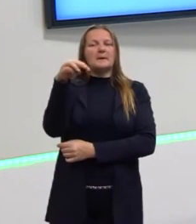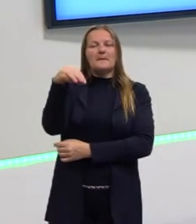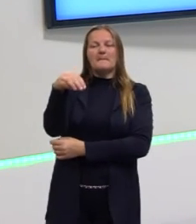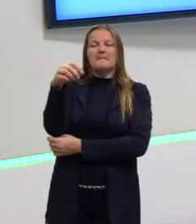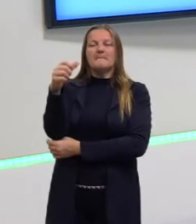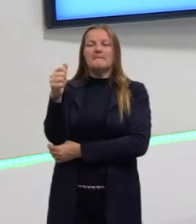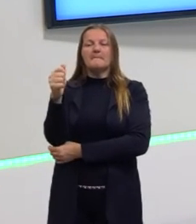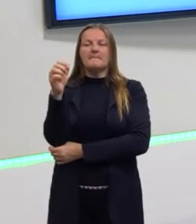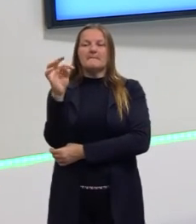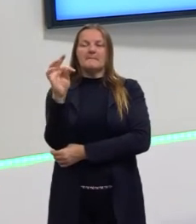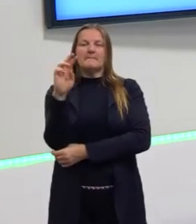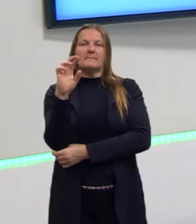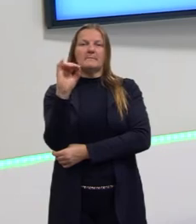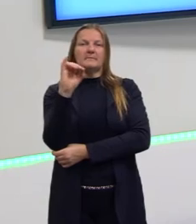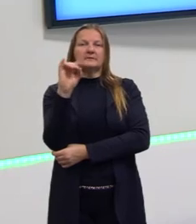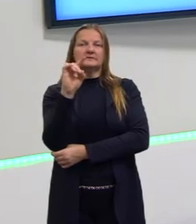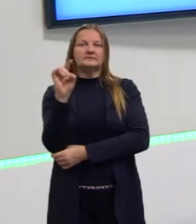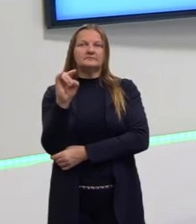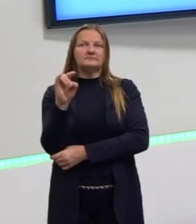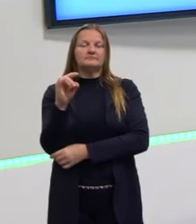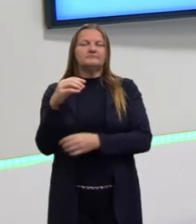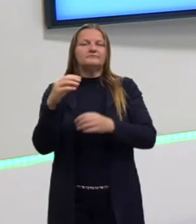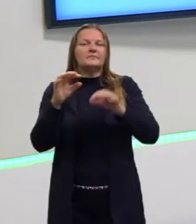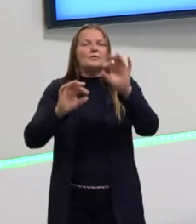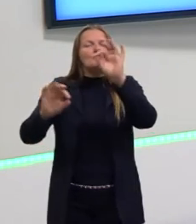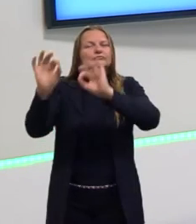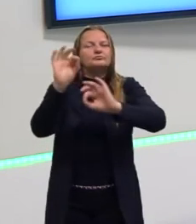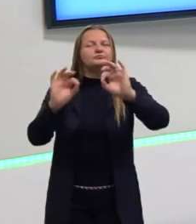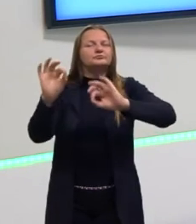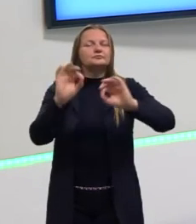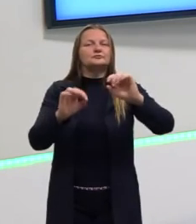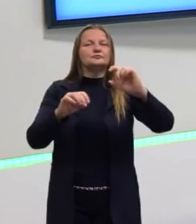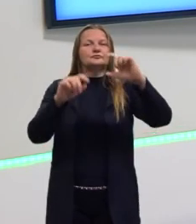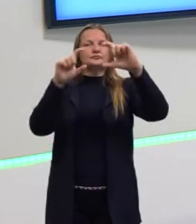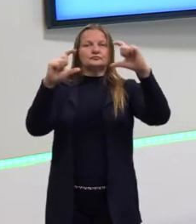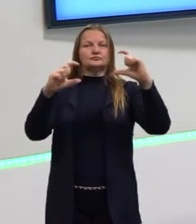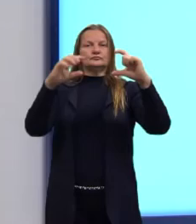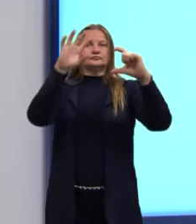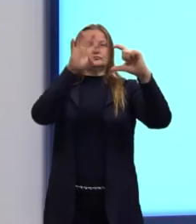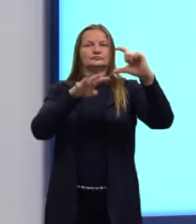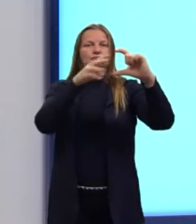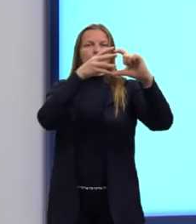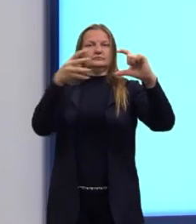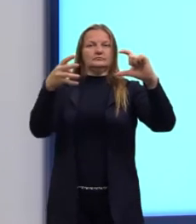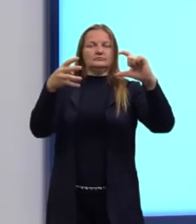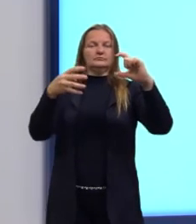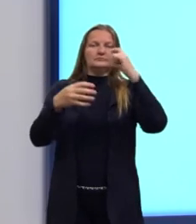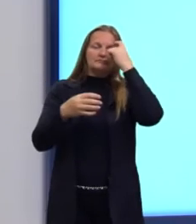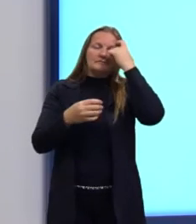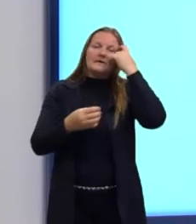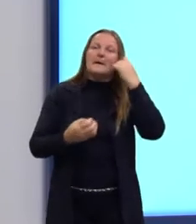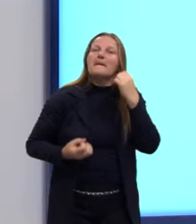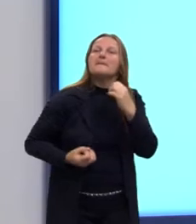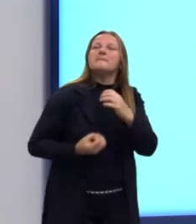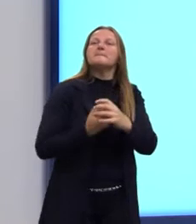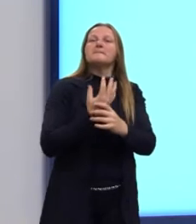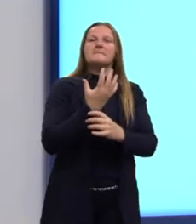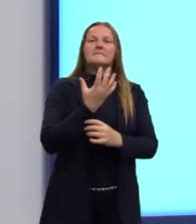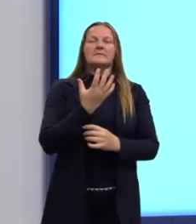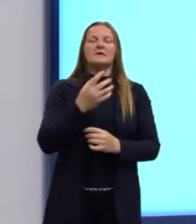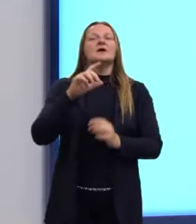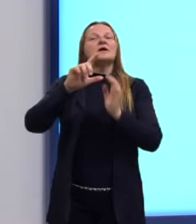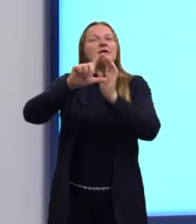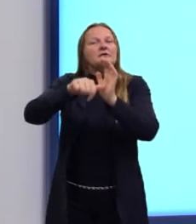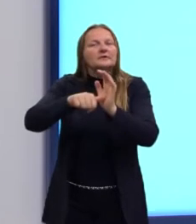para descrever um arranjo de números então foi quando surgiu esse termo né de Matriz pouco tempo depois